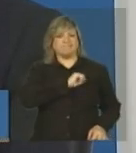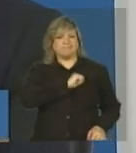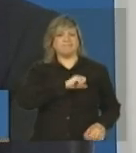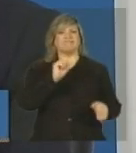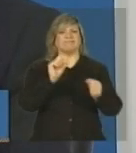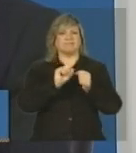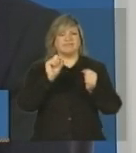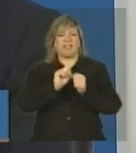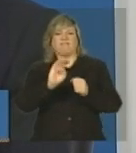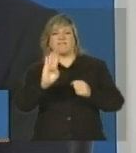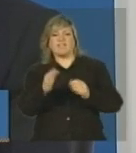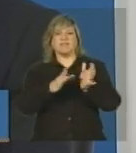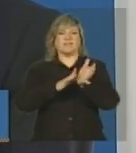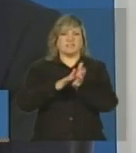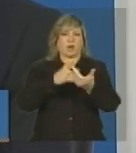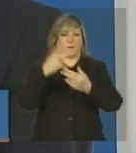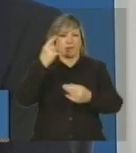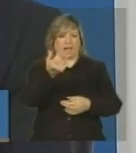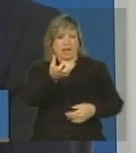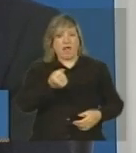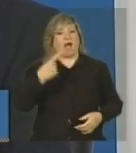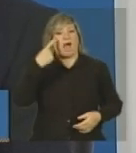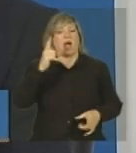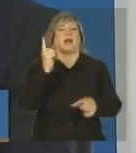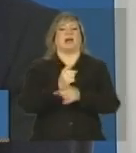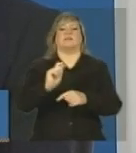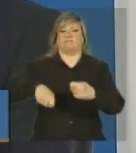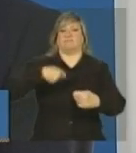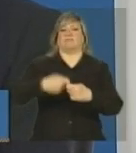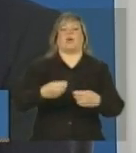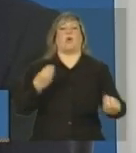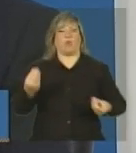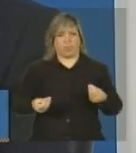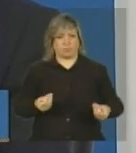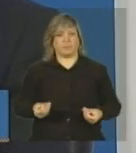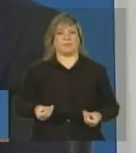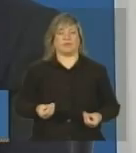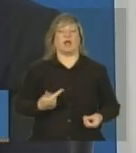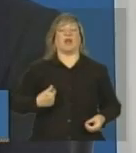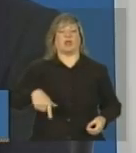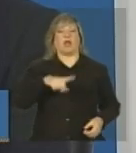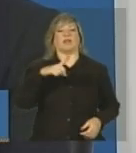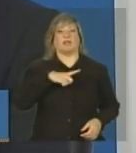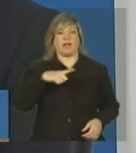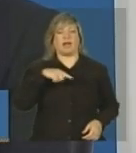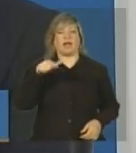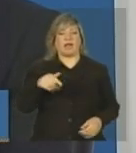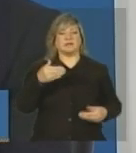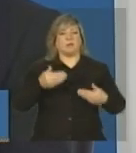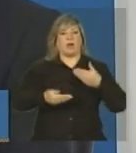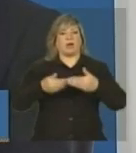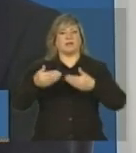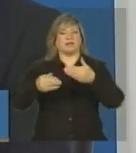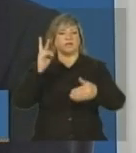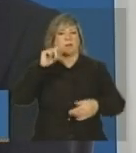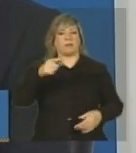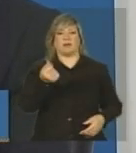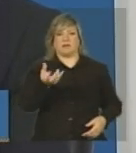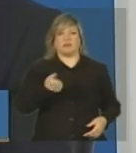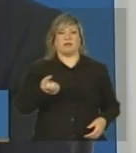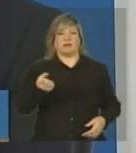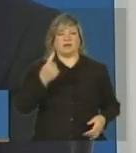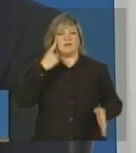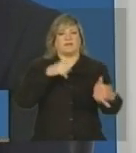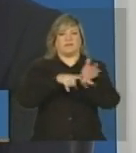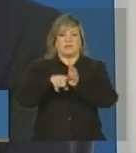benefício, cobrar o ressarcimento do benefício. Então, a gente tem esse processo em relação ao benefício em todos os